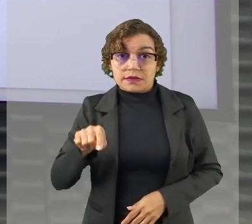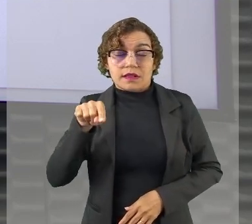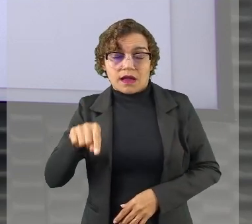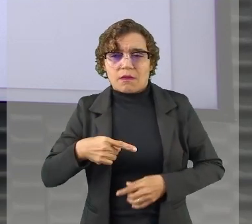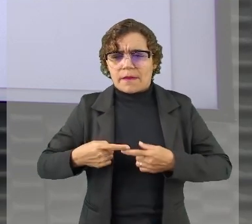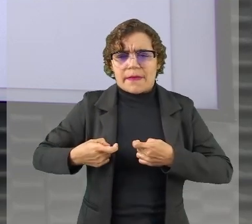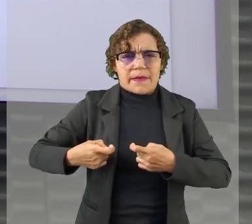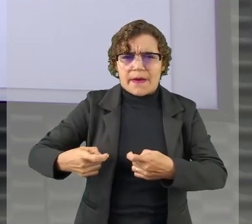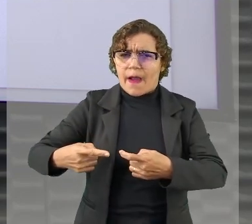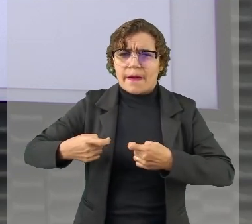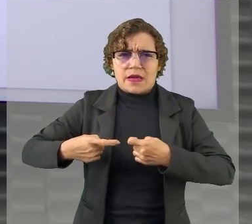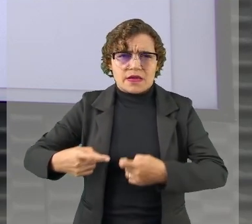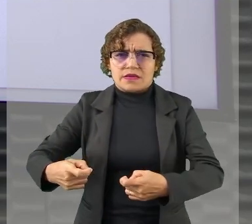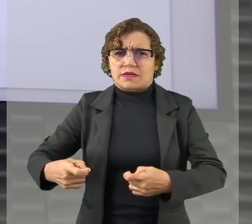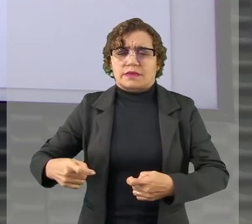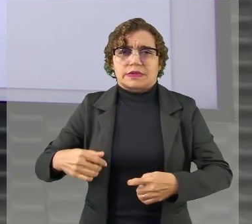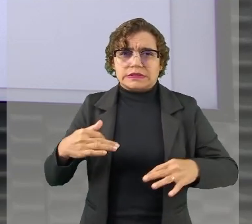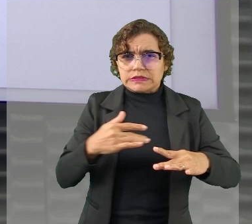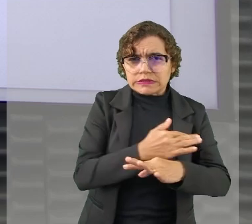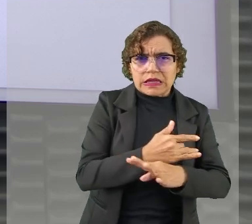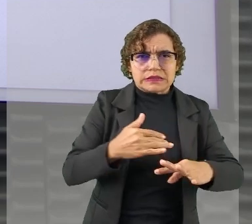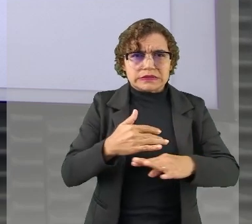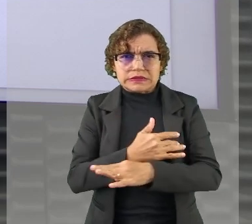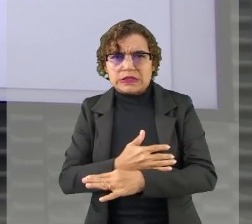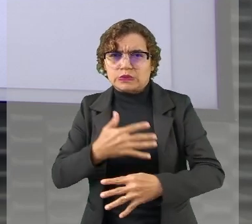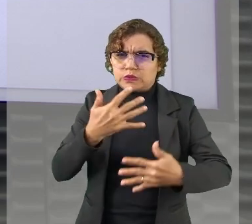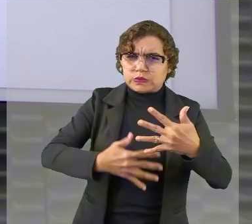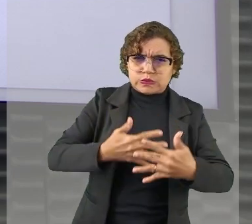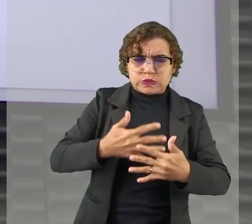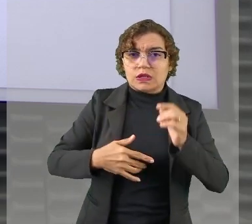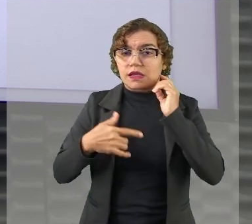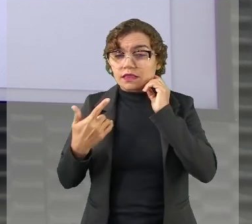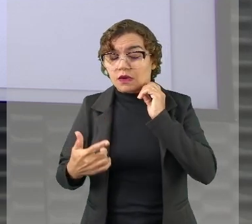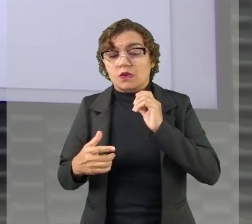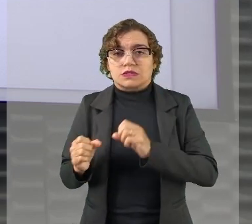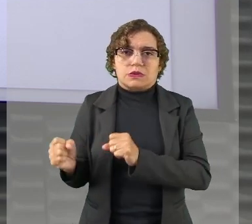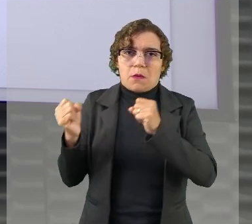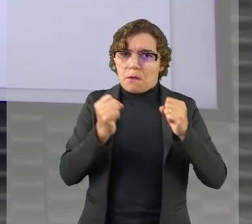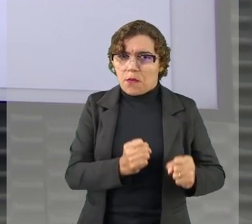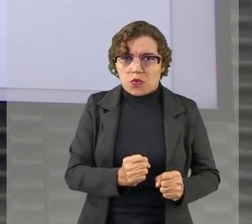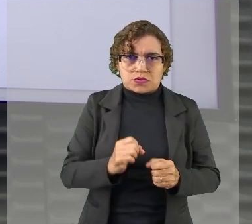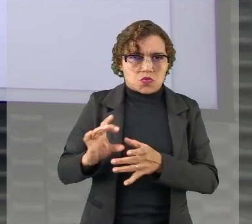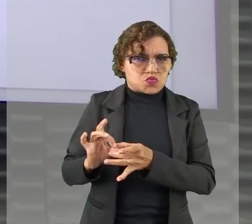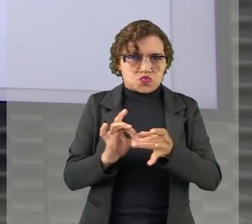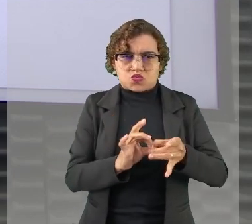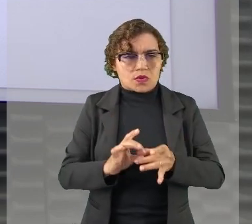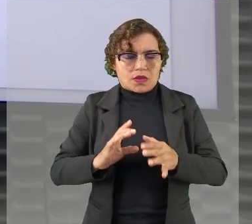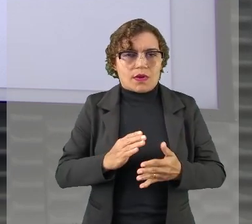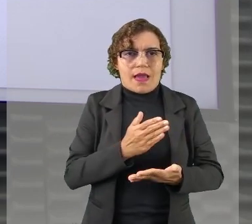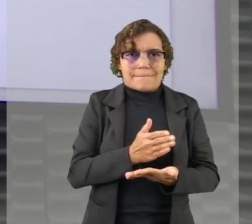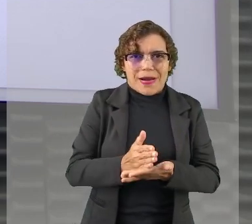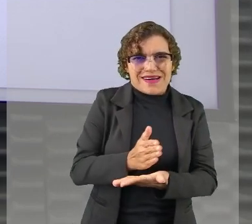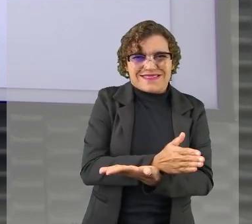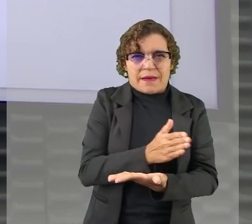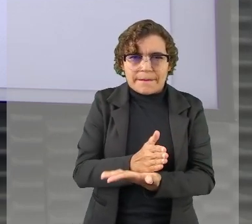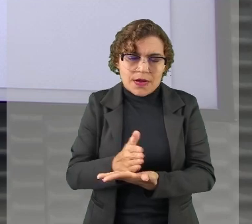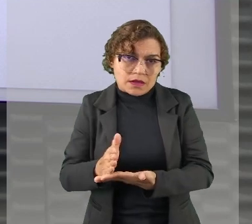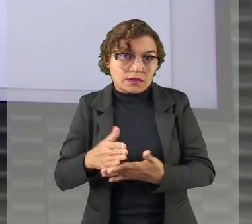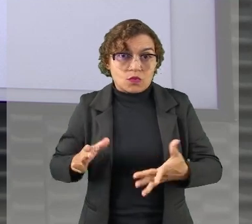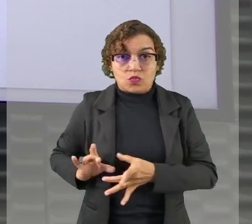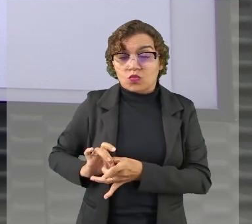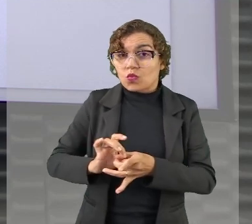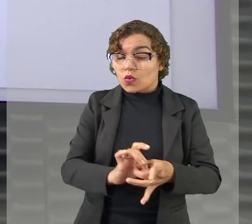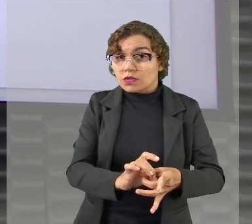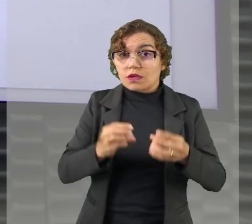guerreava, entre as cidades. Então não existia um poder unificado, existia um poder fragmentado. E o contexto em